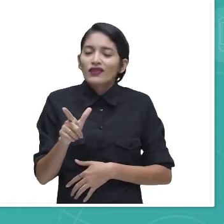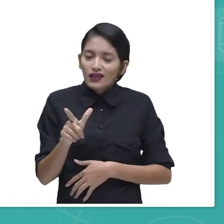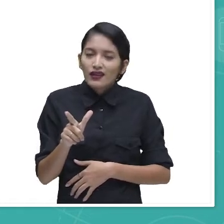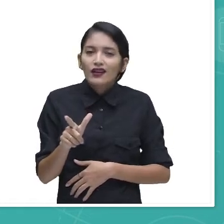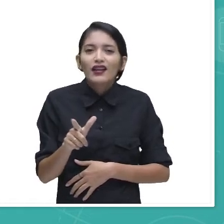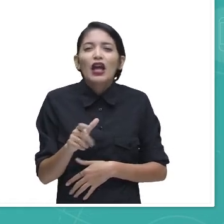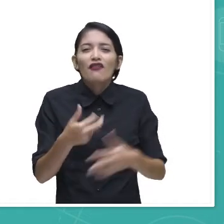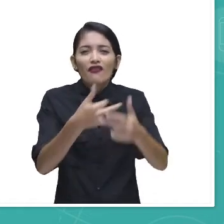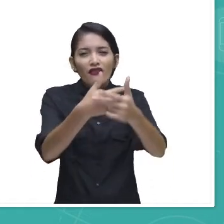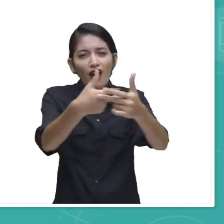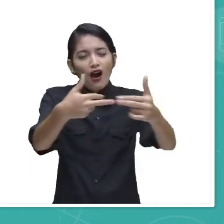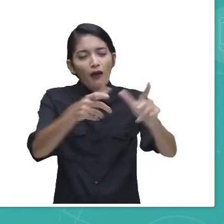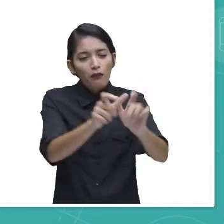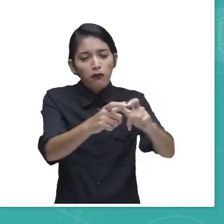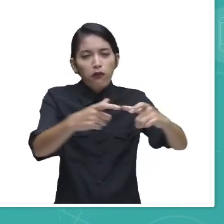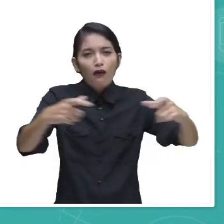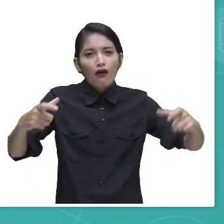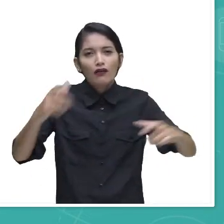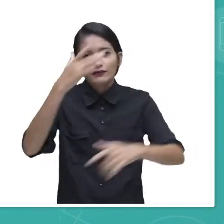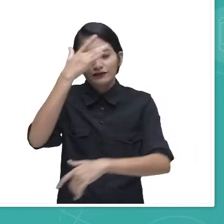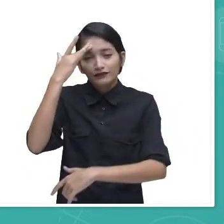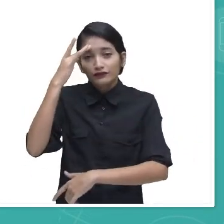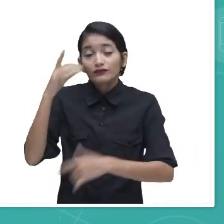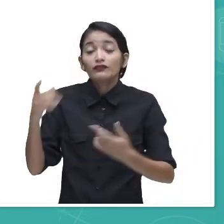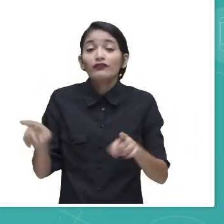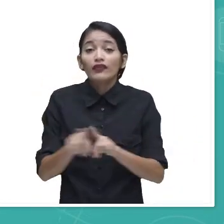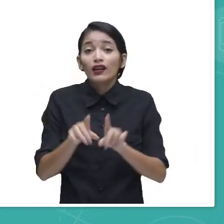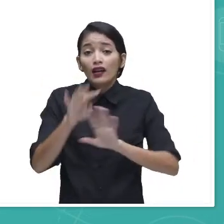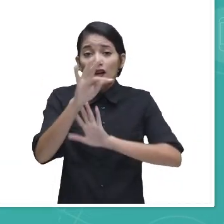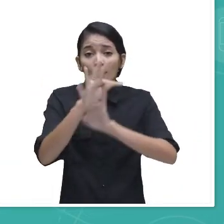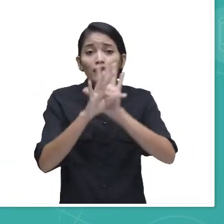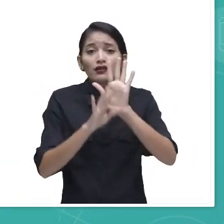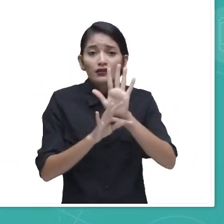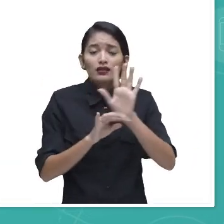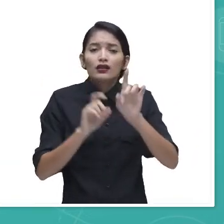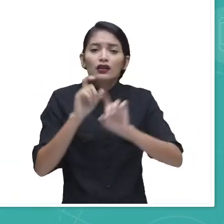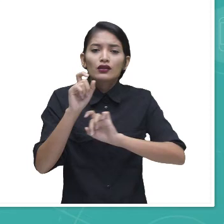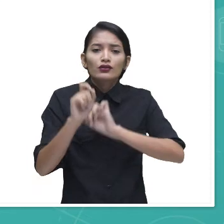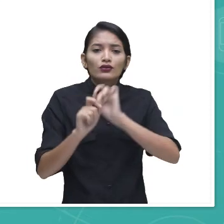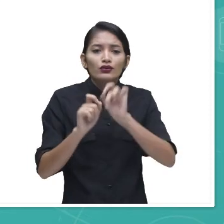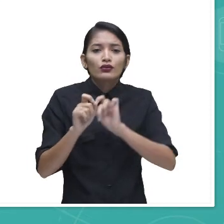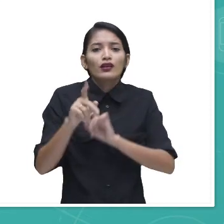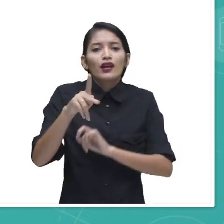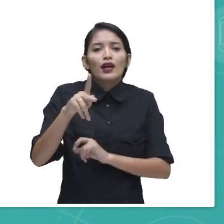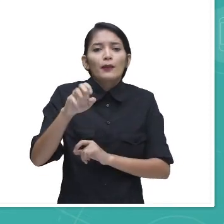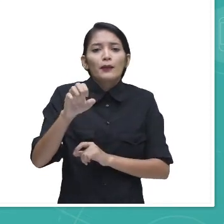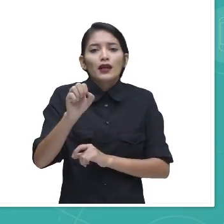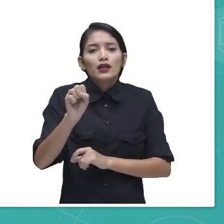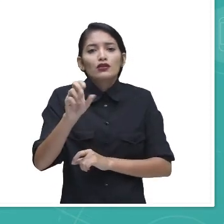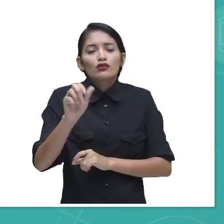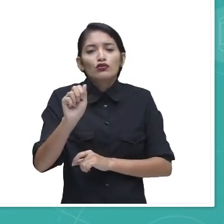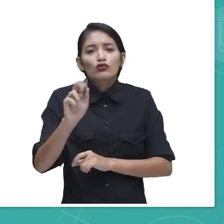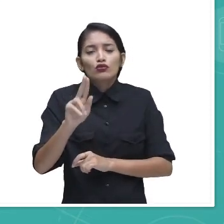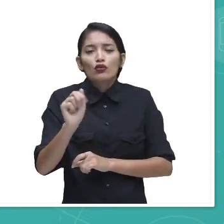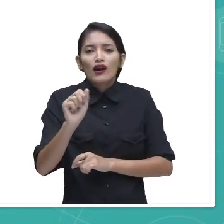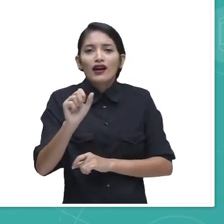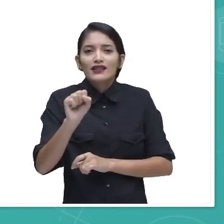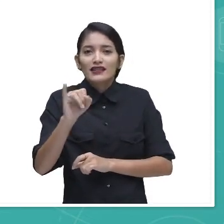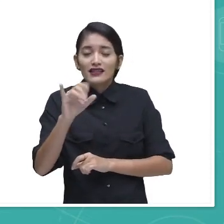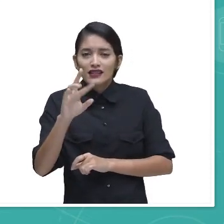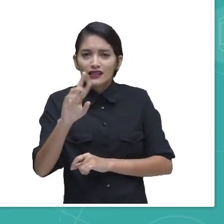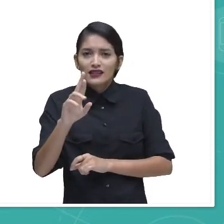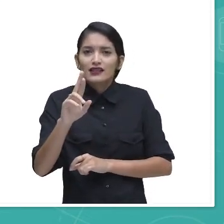de pessoas, né? É um texto persuasivo, né? Para o cliente ser tentado